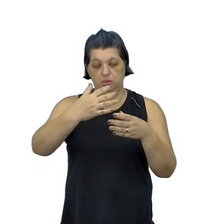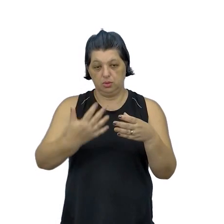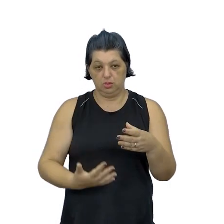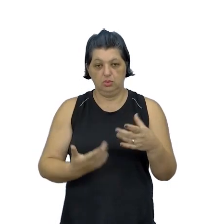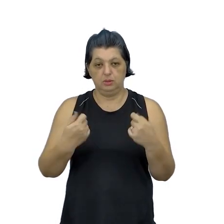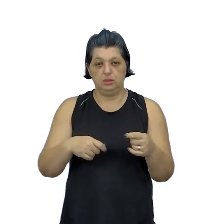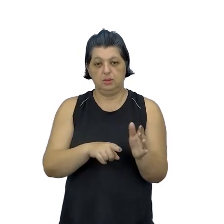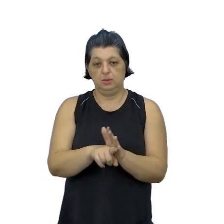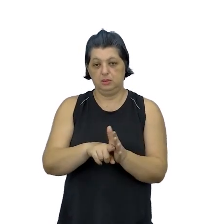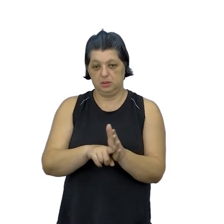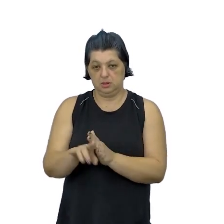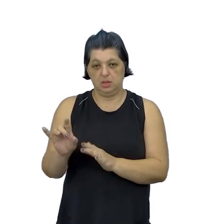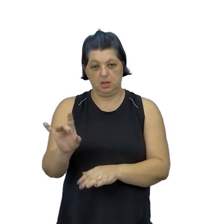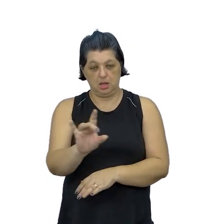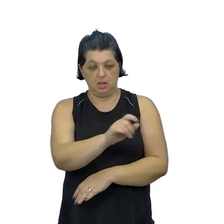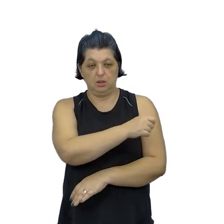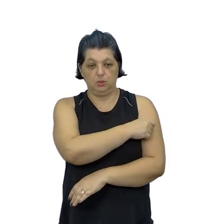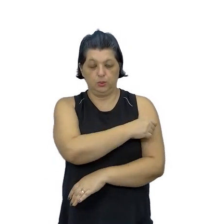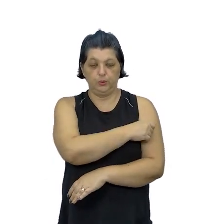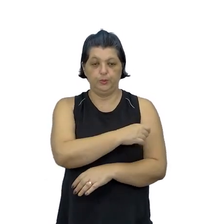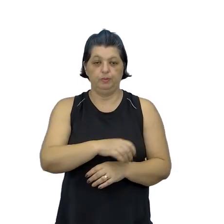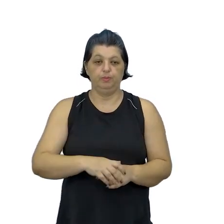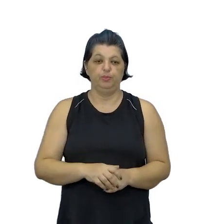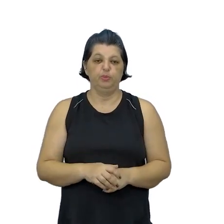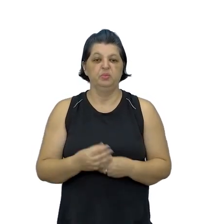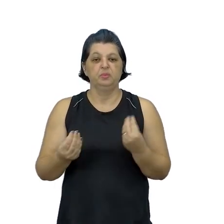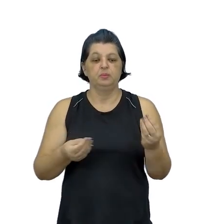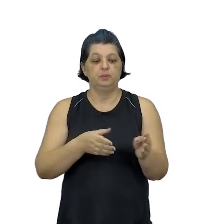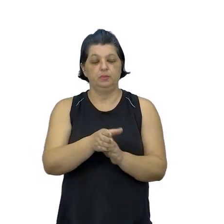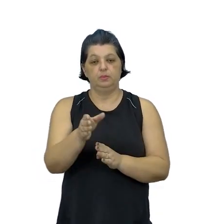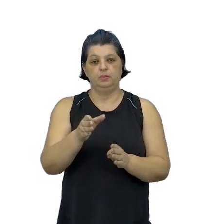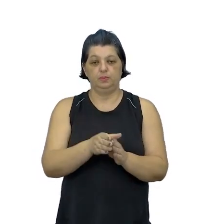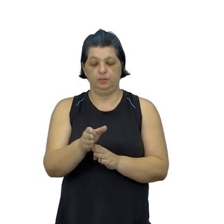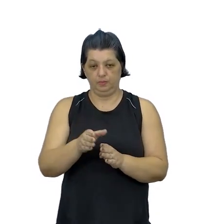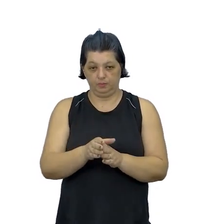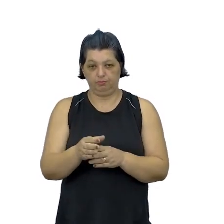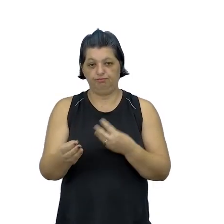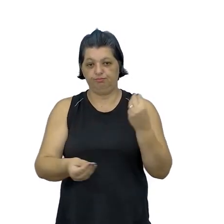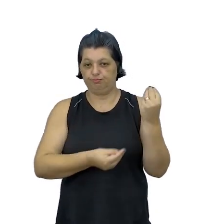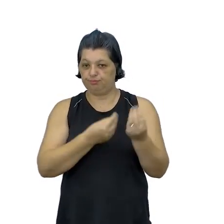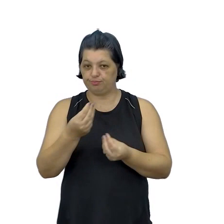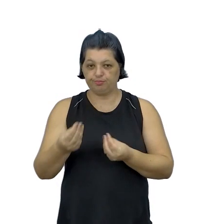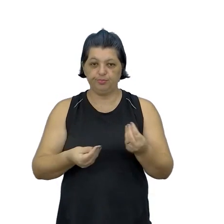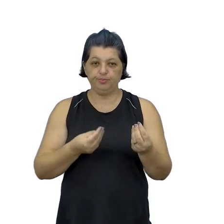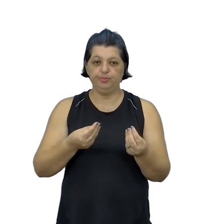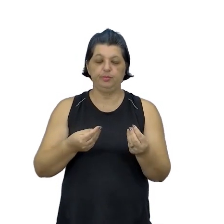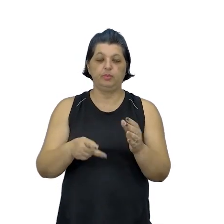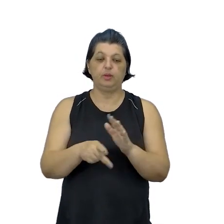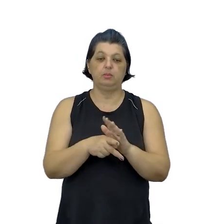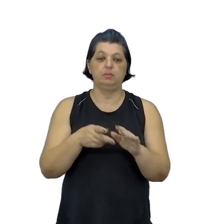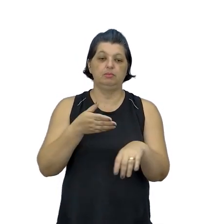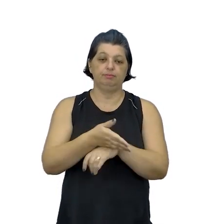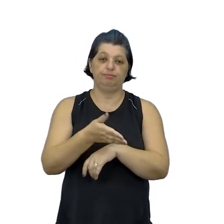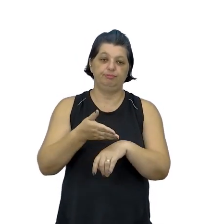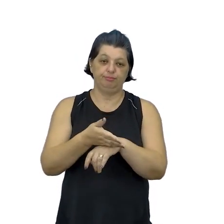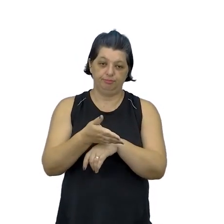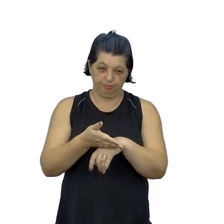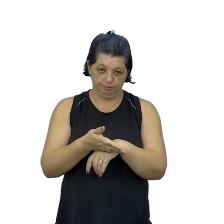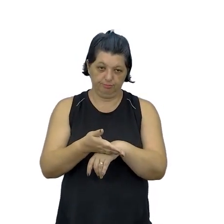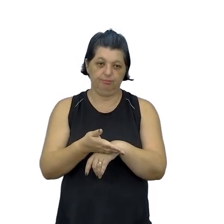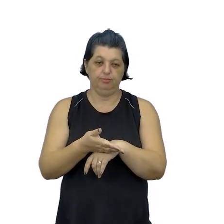pesquisados pelos estudantes. Orientar os estudantes em como acessar as fontes